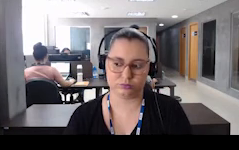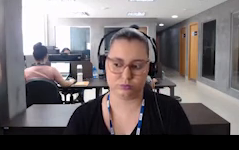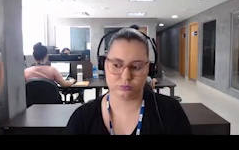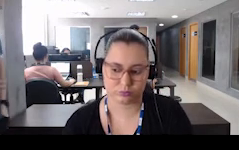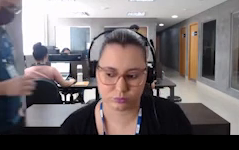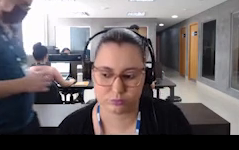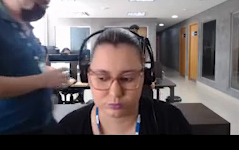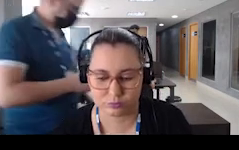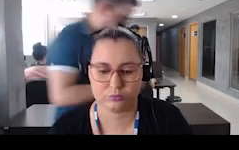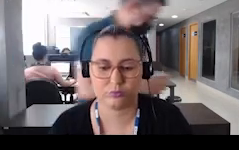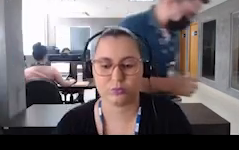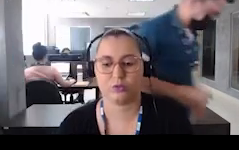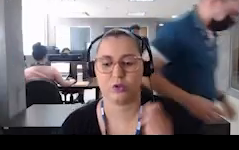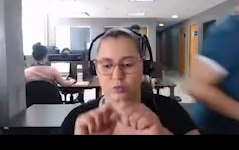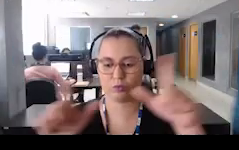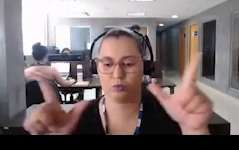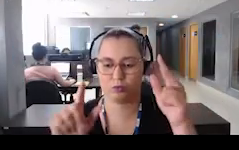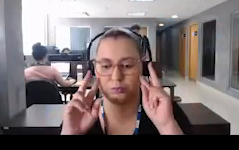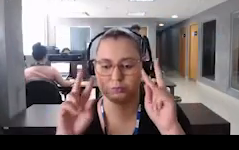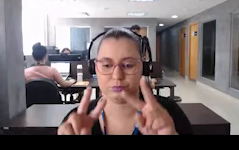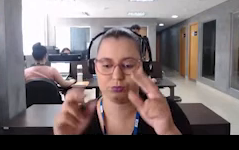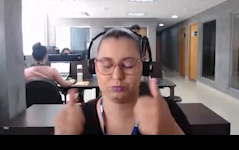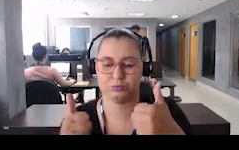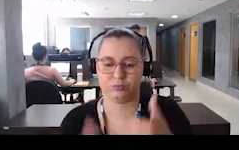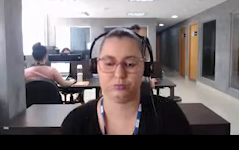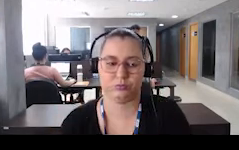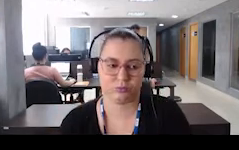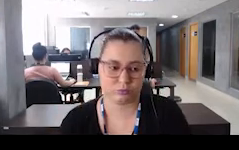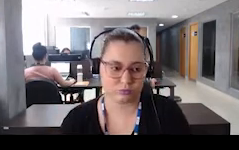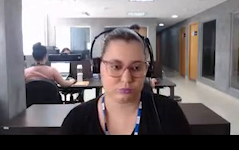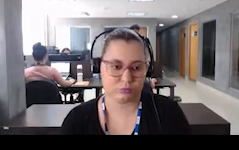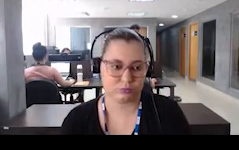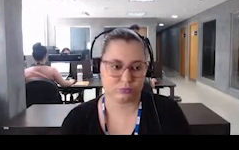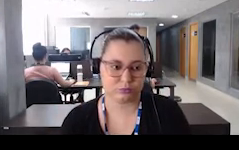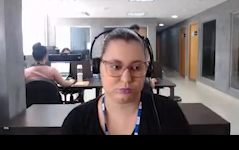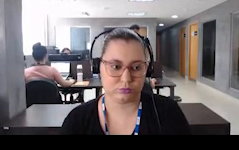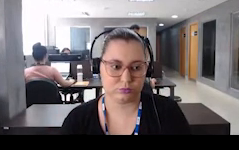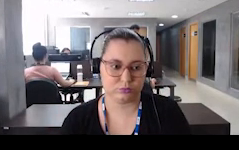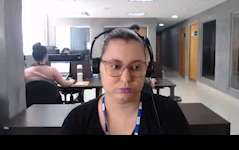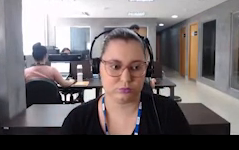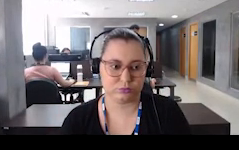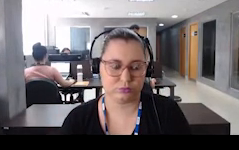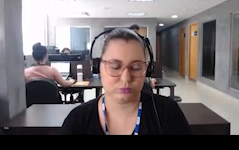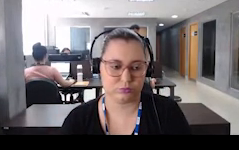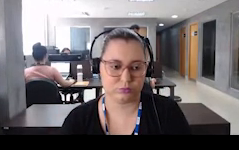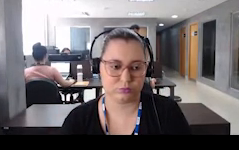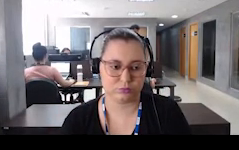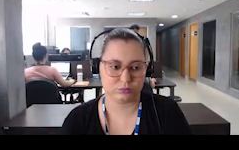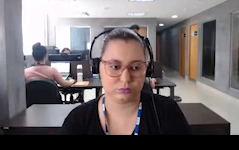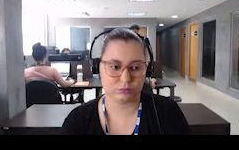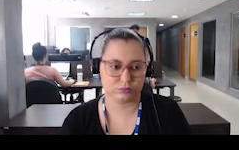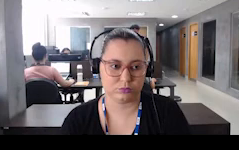Você pode tirar uma foto? Vou abrir o documento aqui. É você botar a foto lá no documento. Aqui você vai